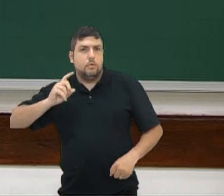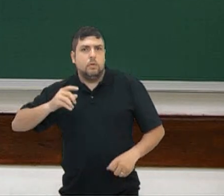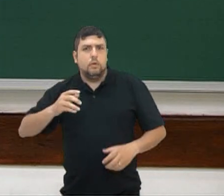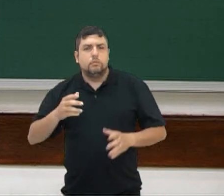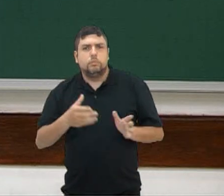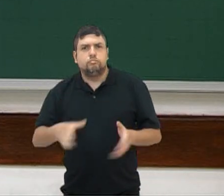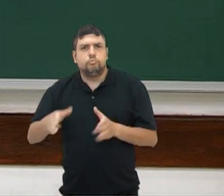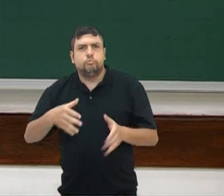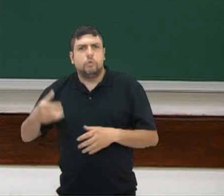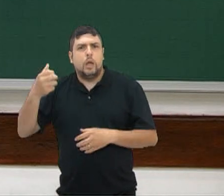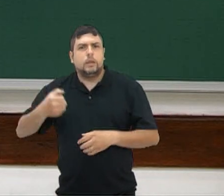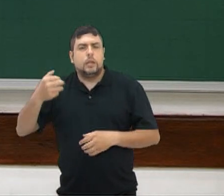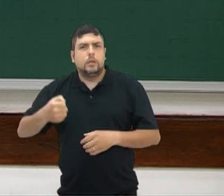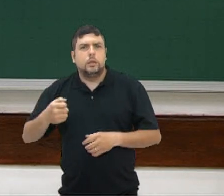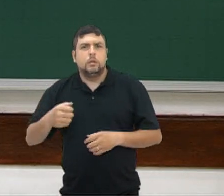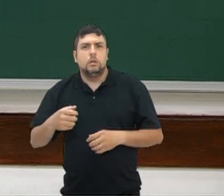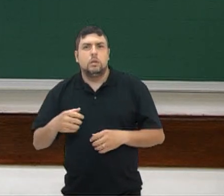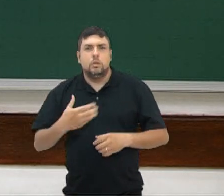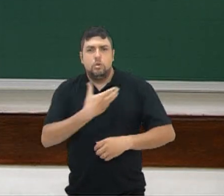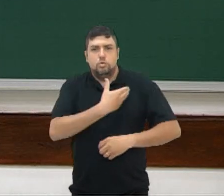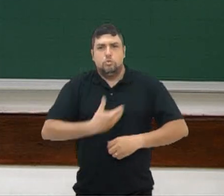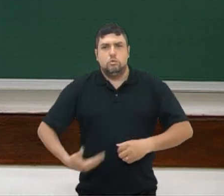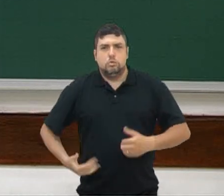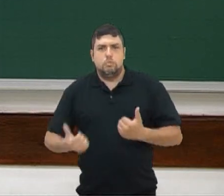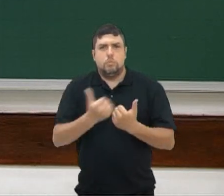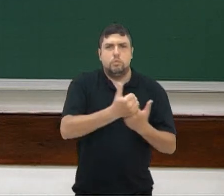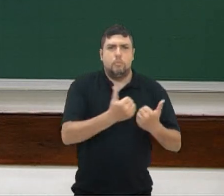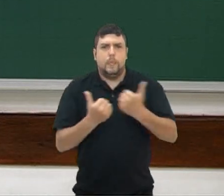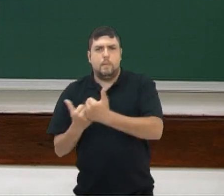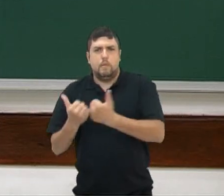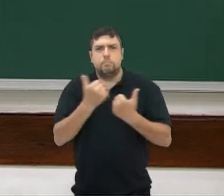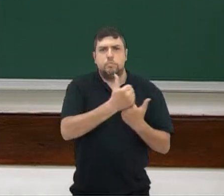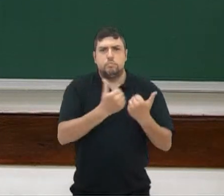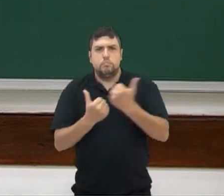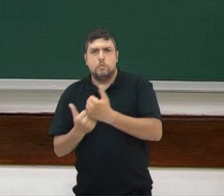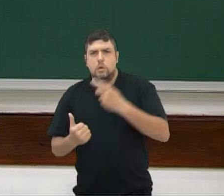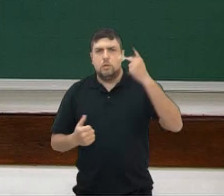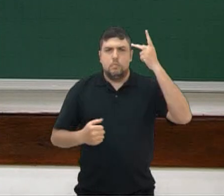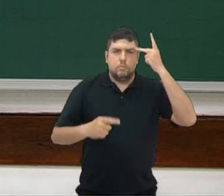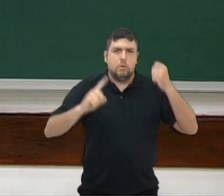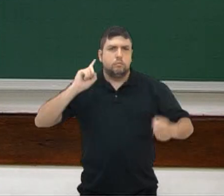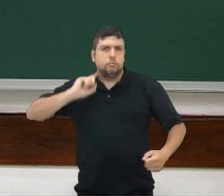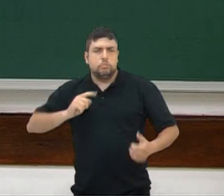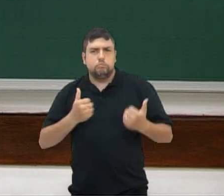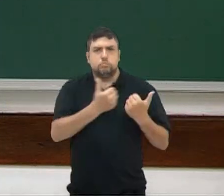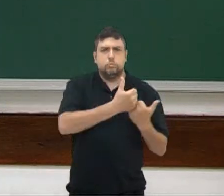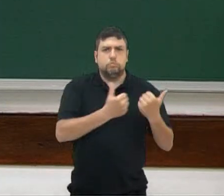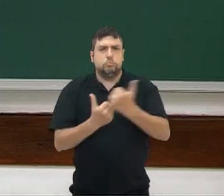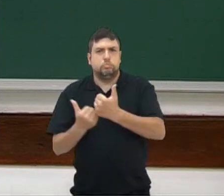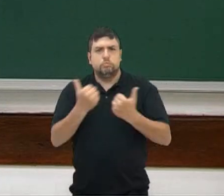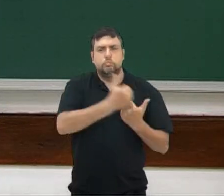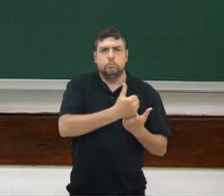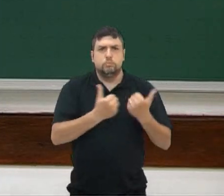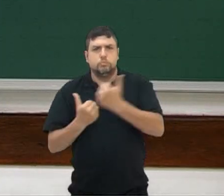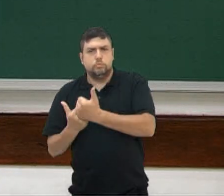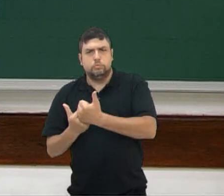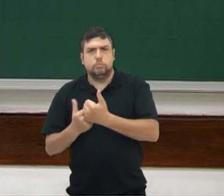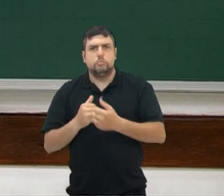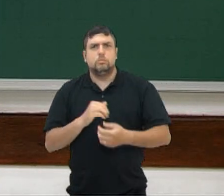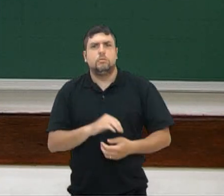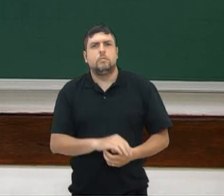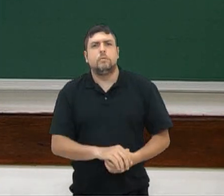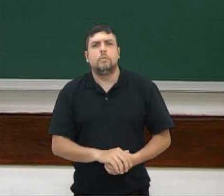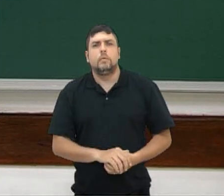época, então ficava essa brincadeira, né, do café com leite, então eles chamavam da economia, né, da política café com leite. Eu também disse